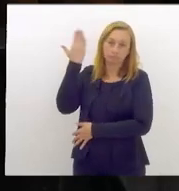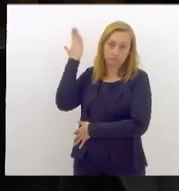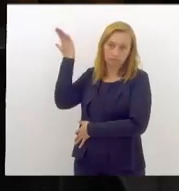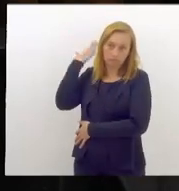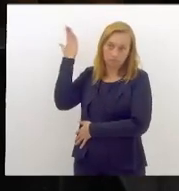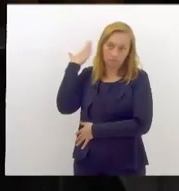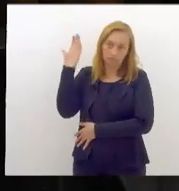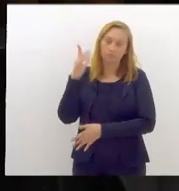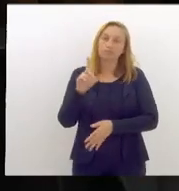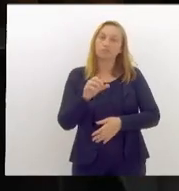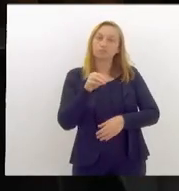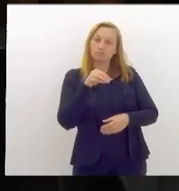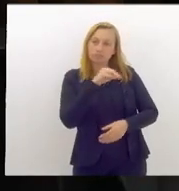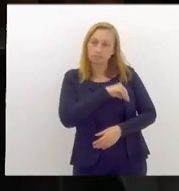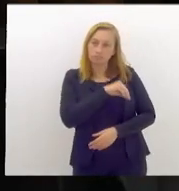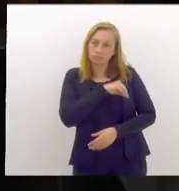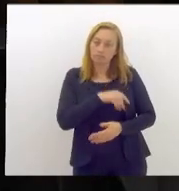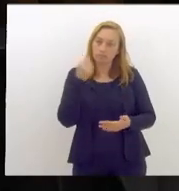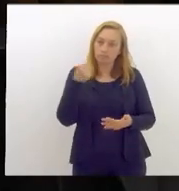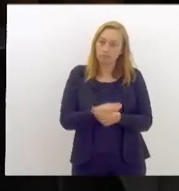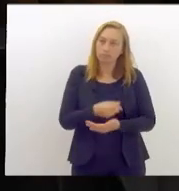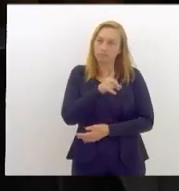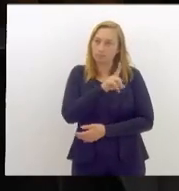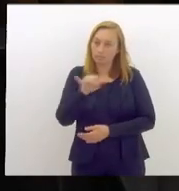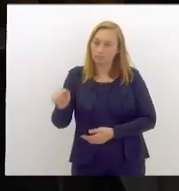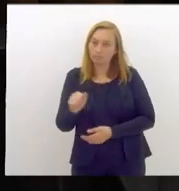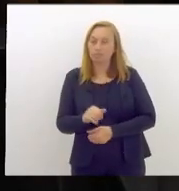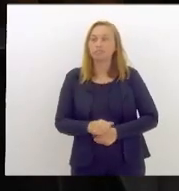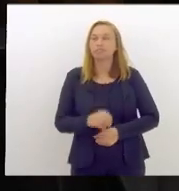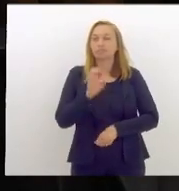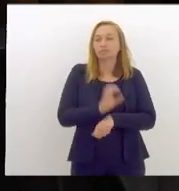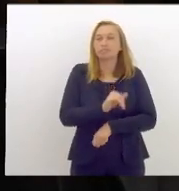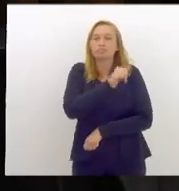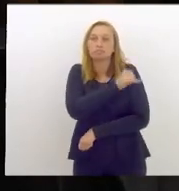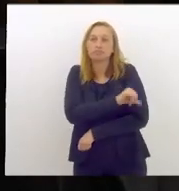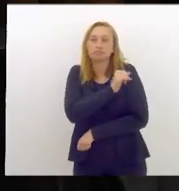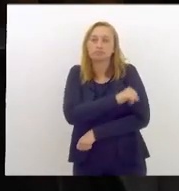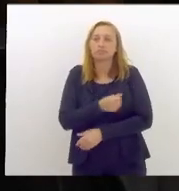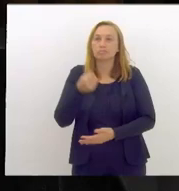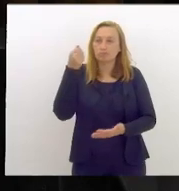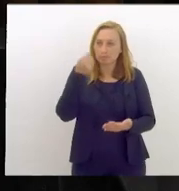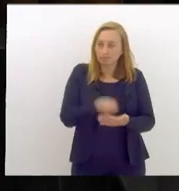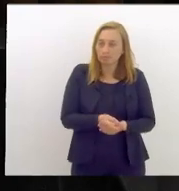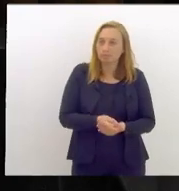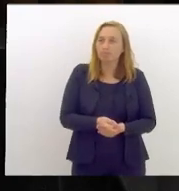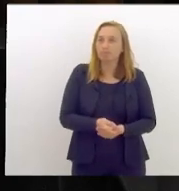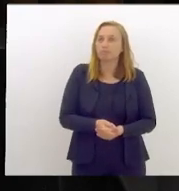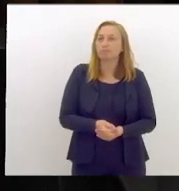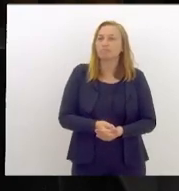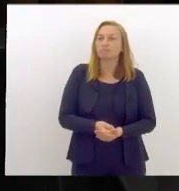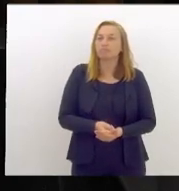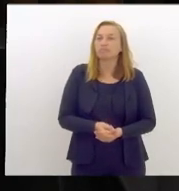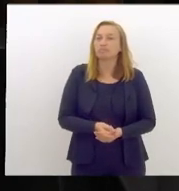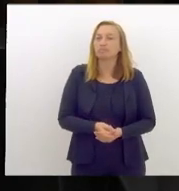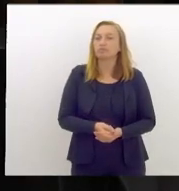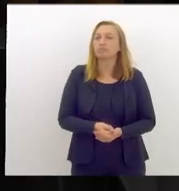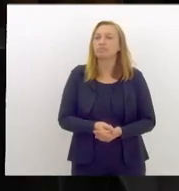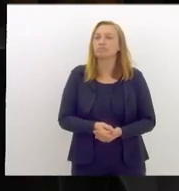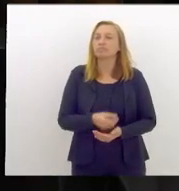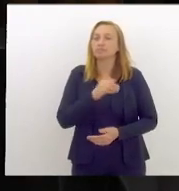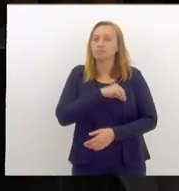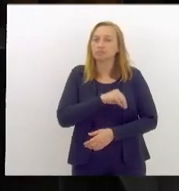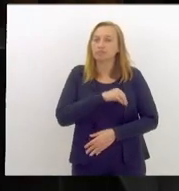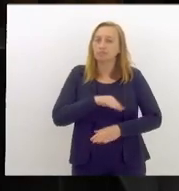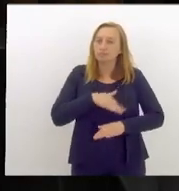salários em dia o estado do Rio de Janeiro cumprir rigorosamente o cronograma de pagamento para